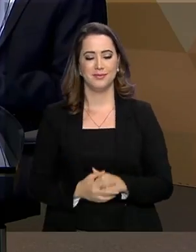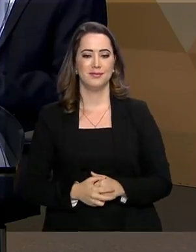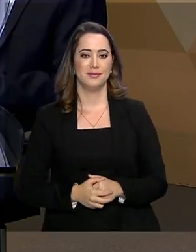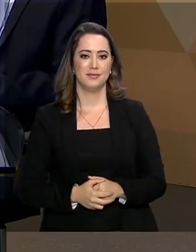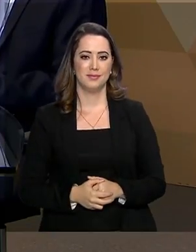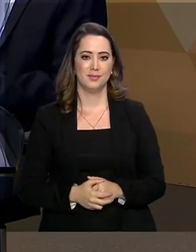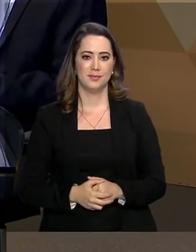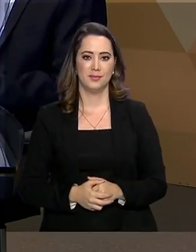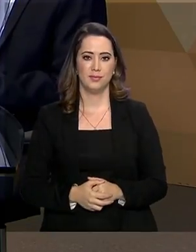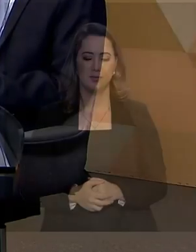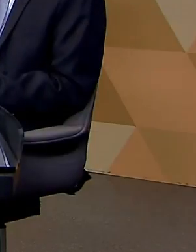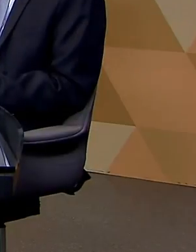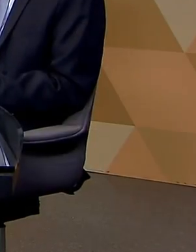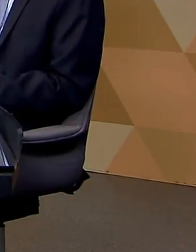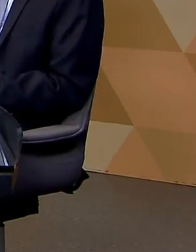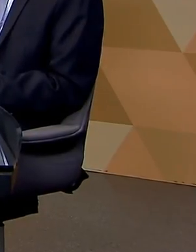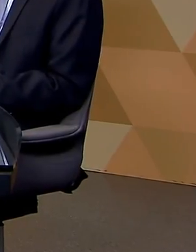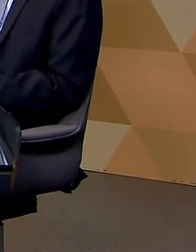programa.